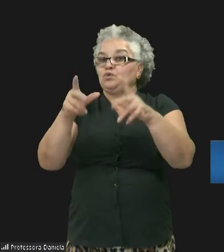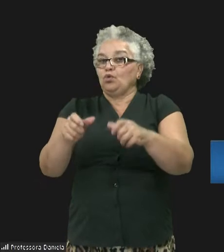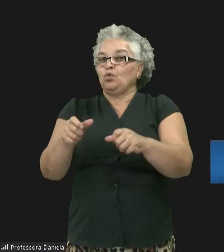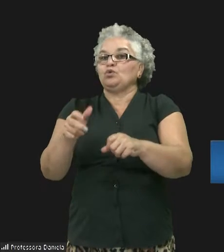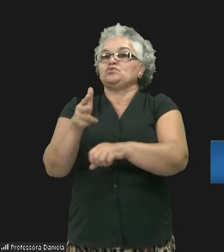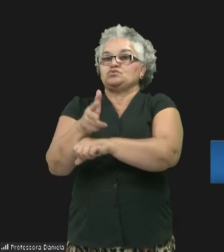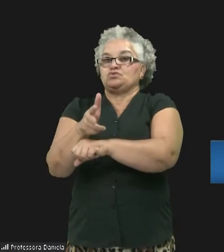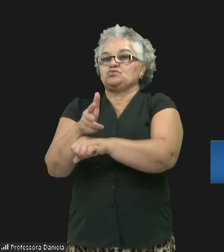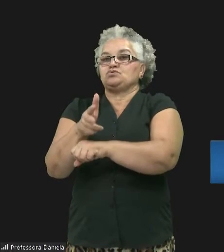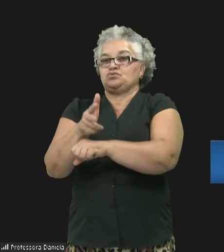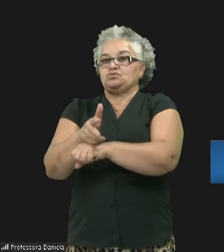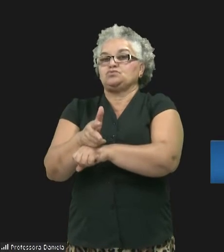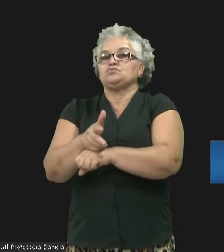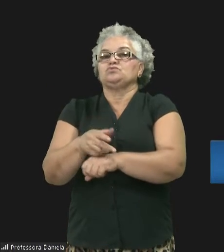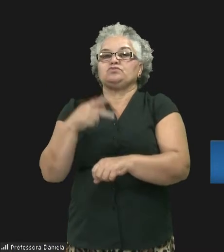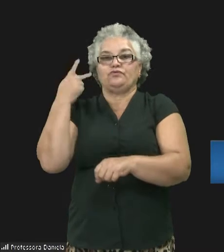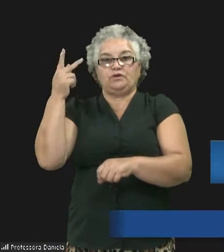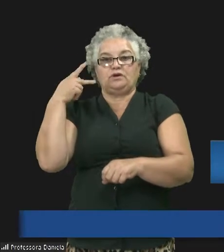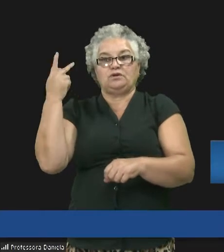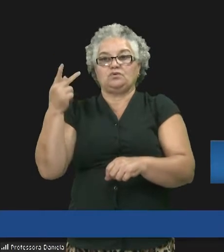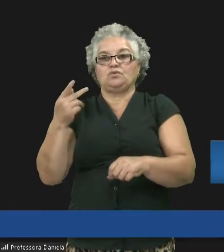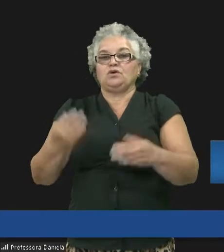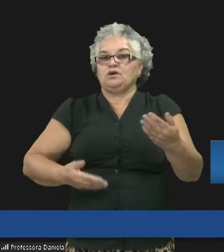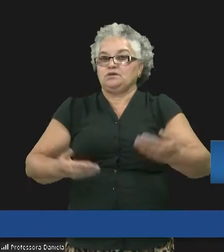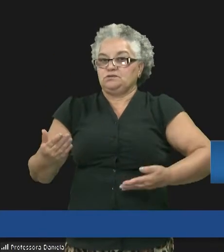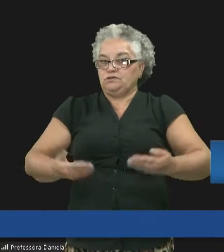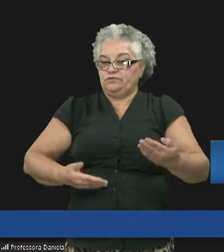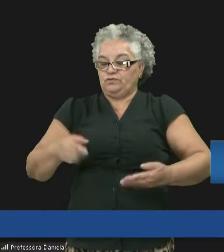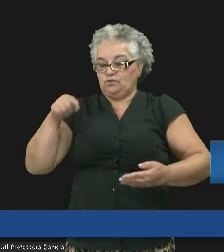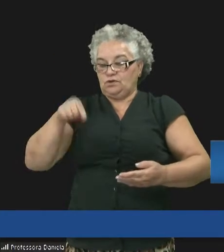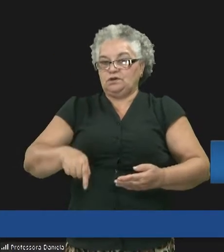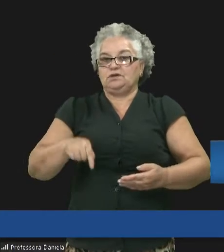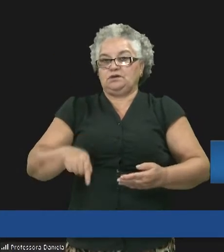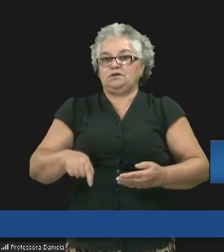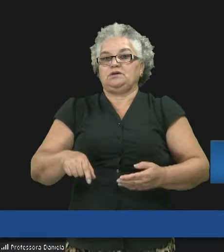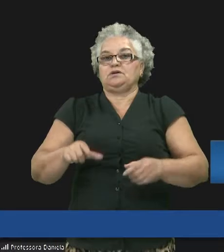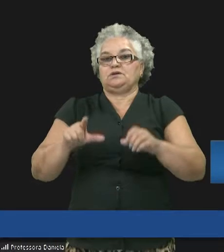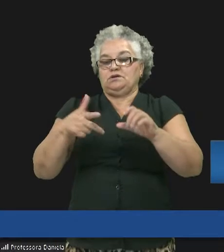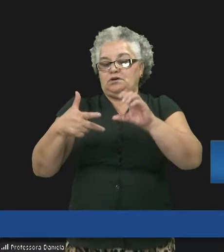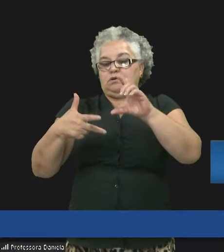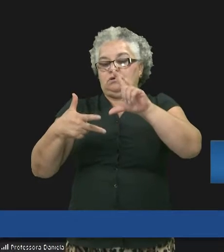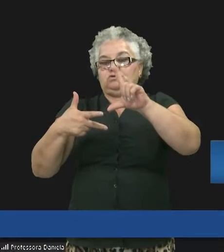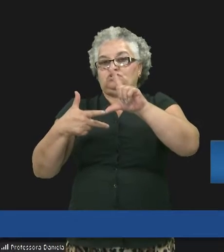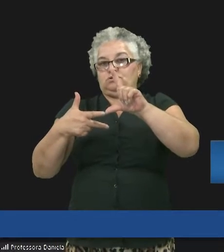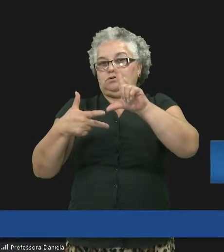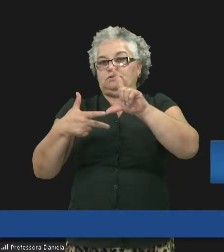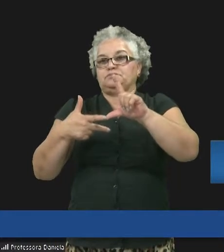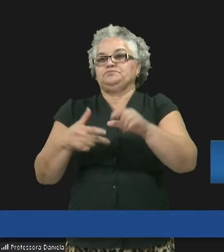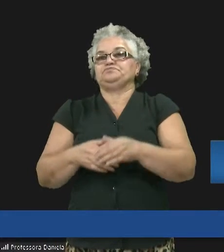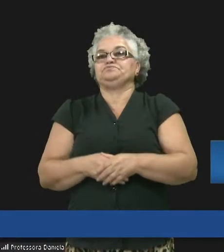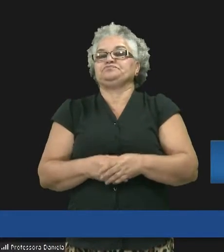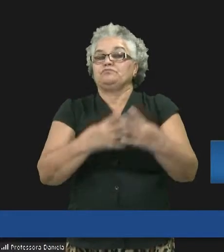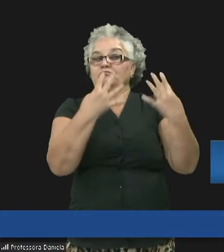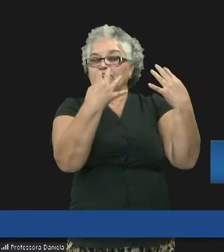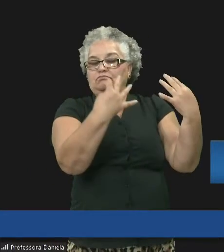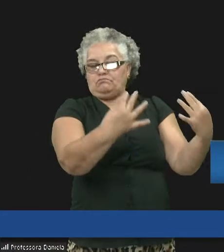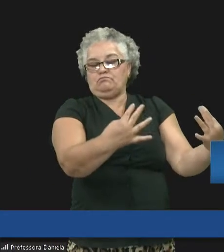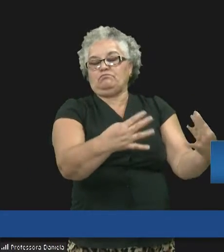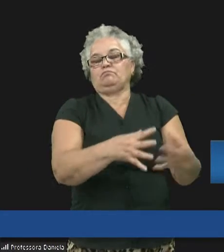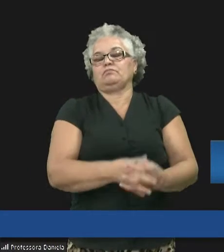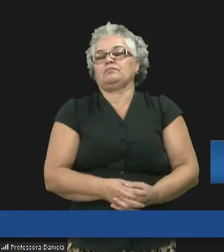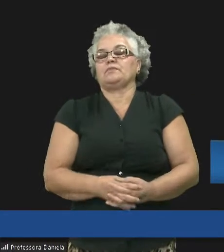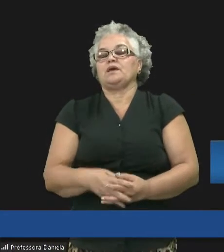remota também, e todos os funcionários da Casa de Leis e quem está nos assistindo. Bom, vou ser muito breve,